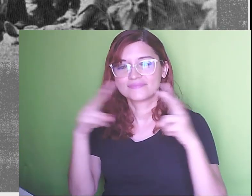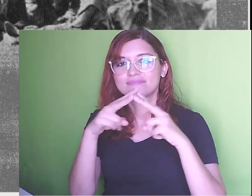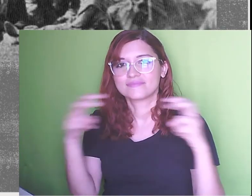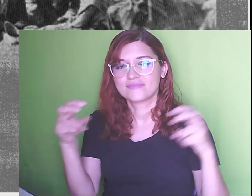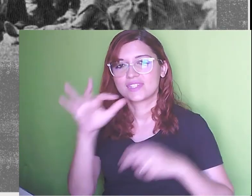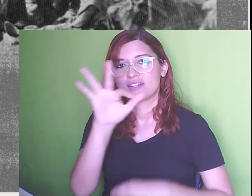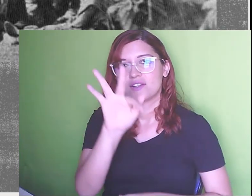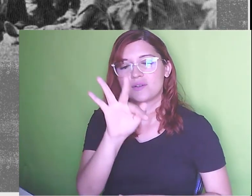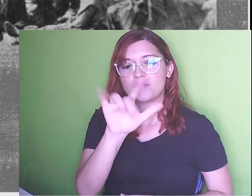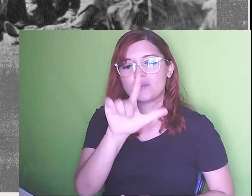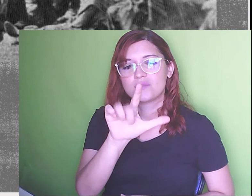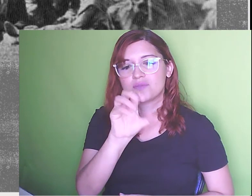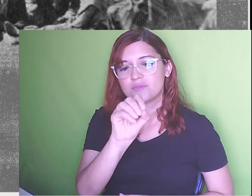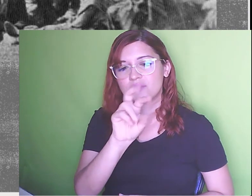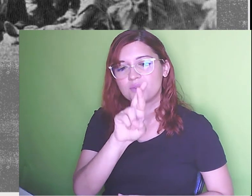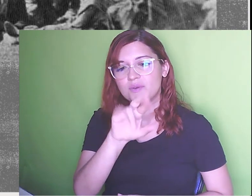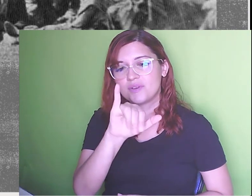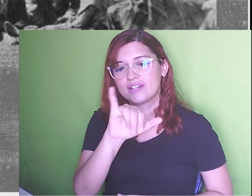Florianópolis.